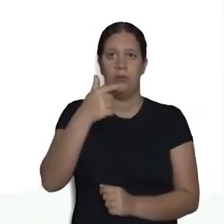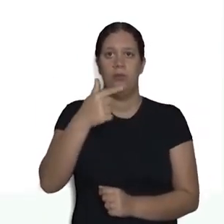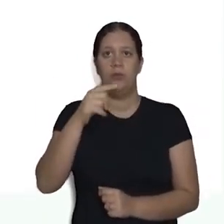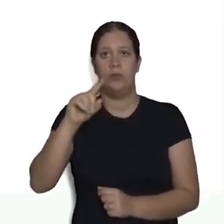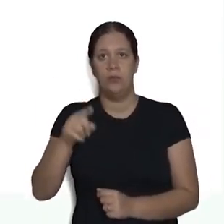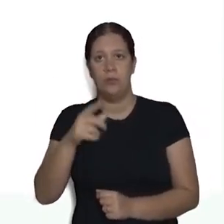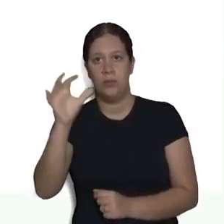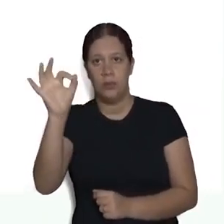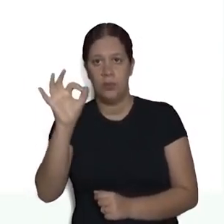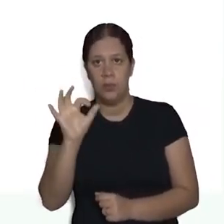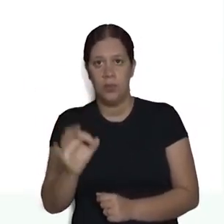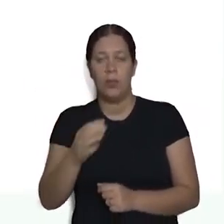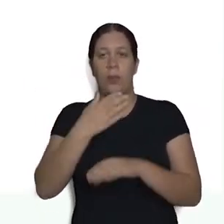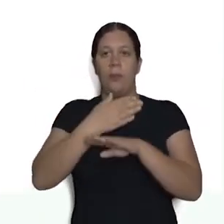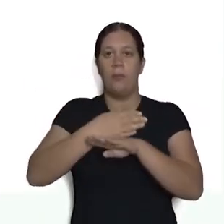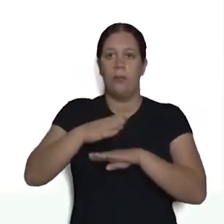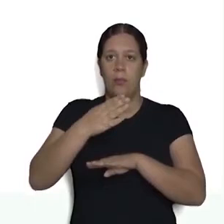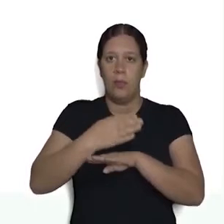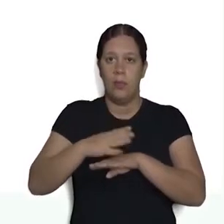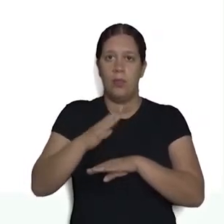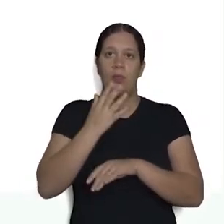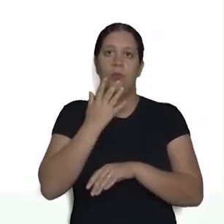52,2% de pessoas que se declaram brancas,